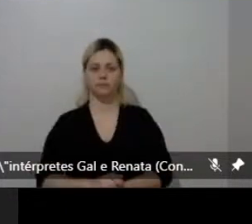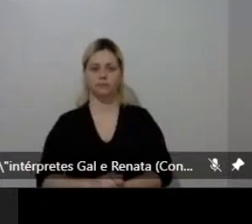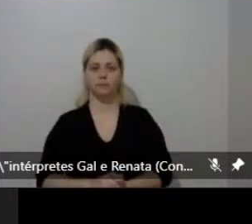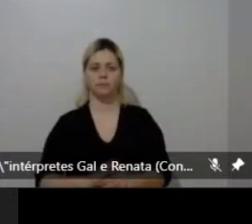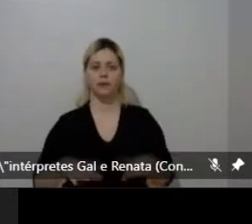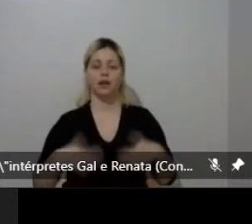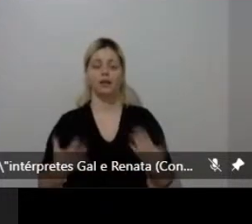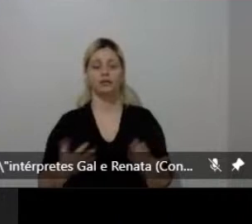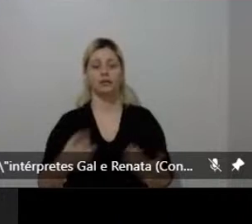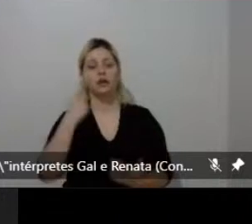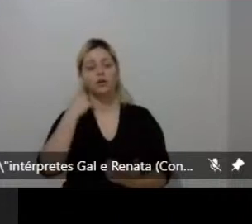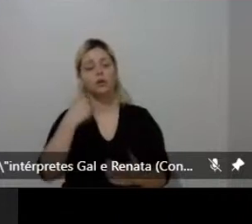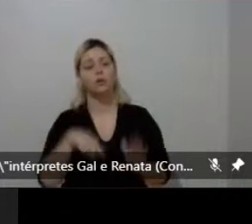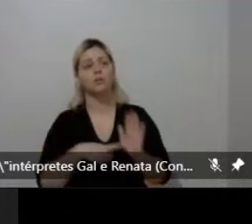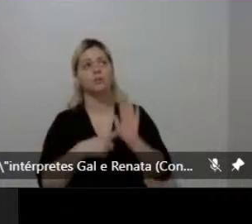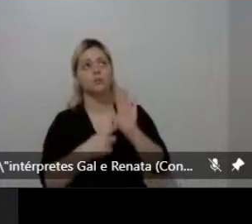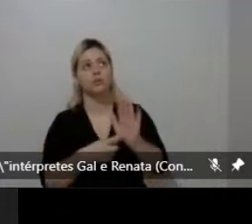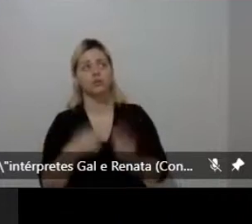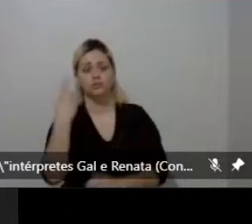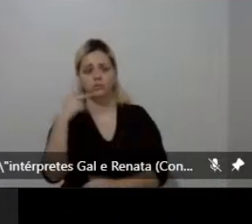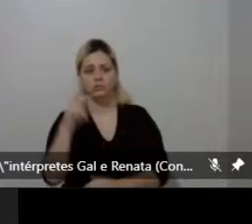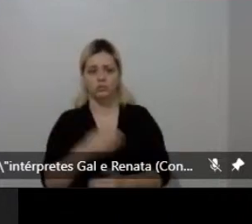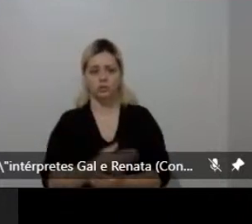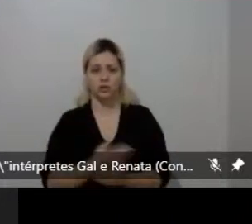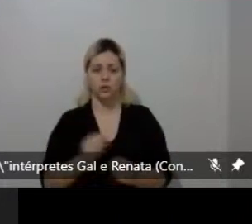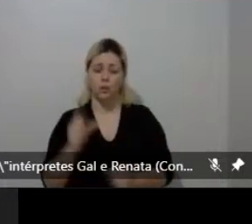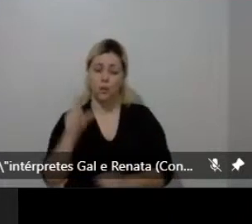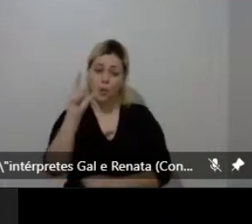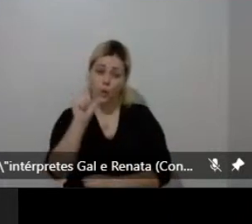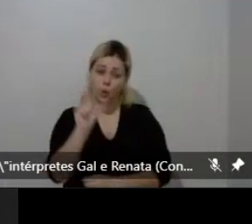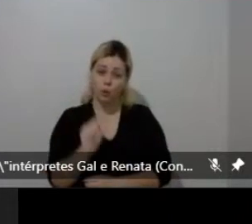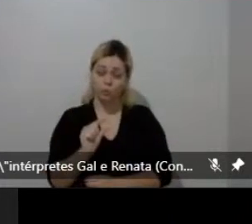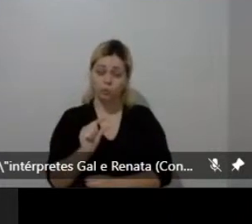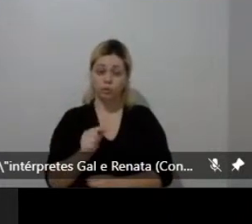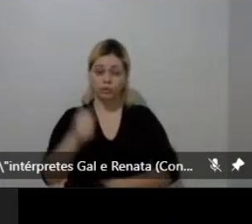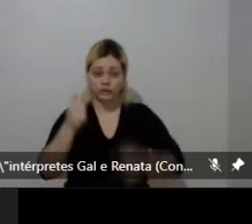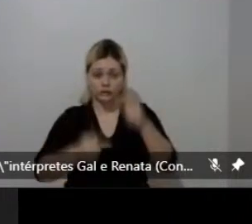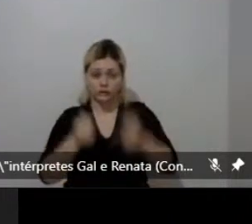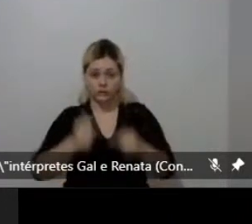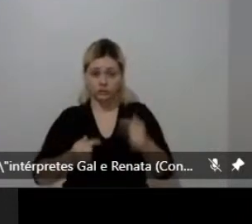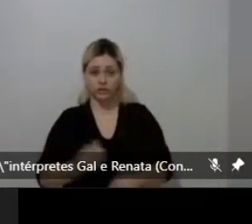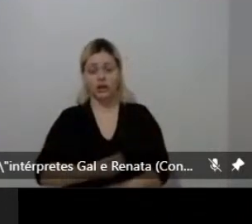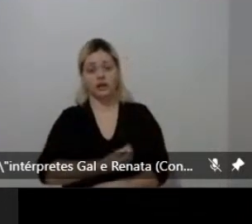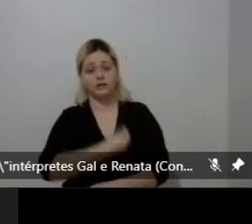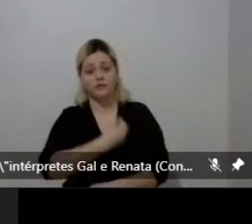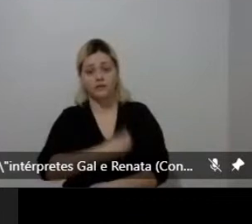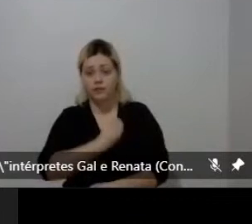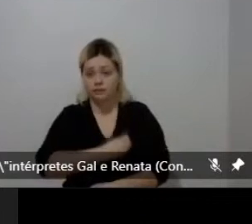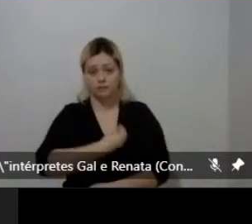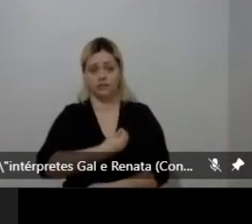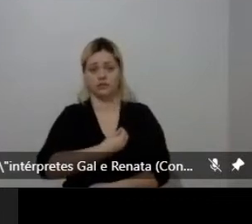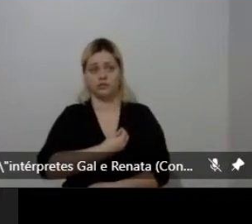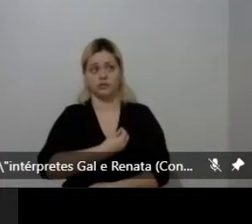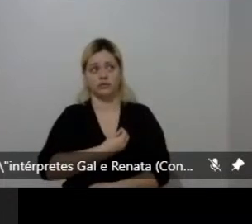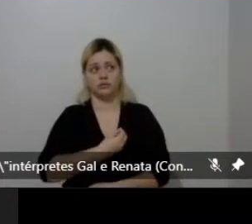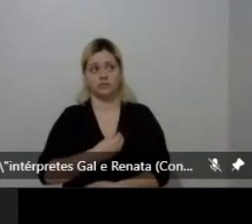eu destaco aqui para vocês um pouquinho dessas disputas que estão mais vivas do que nunca, né?